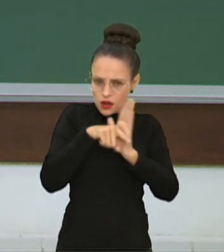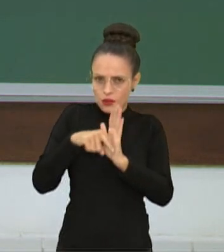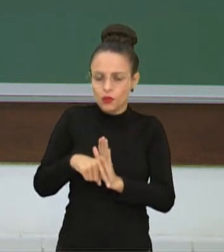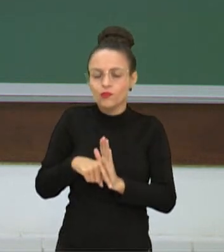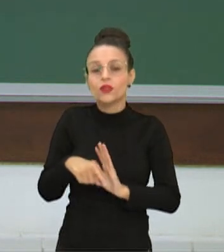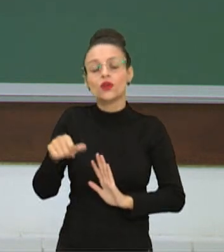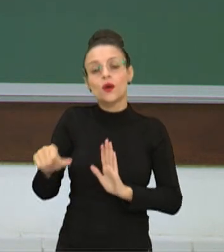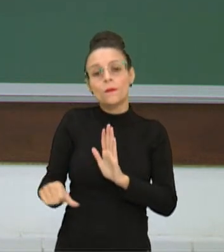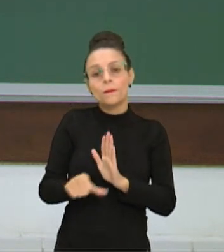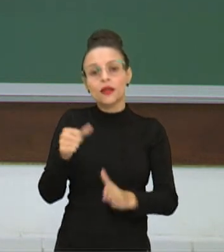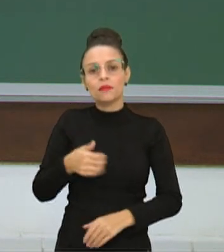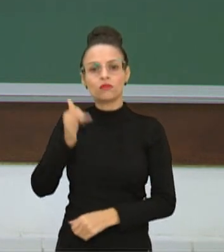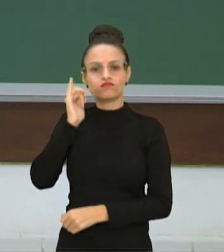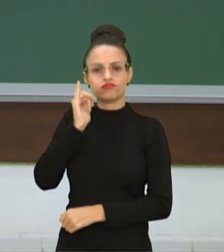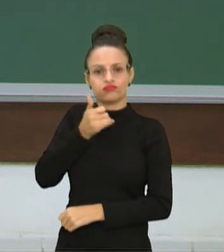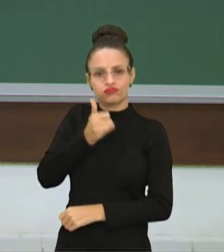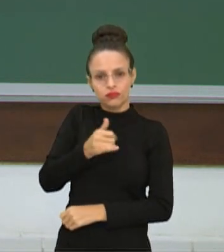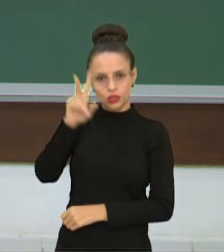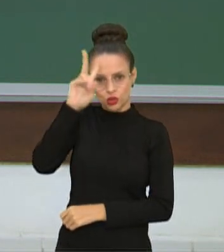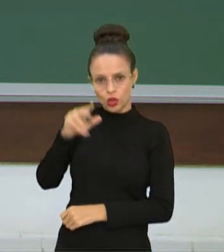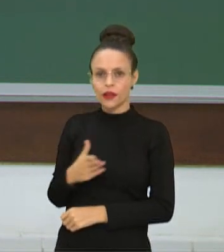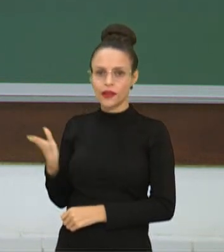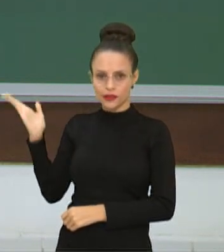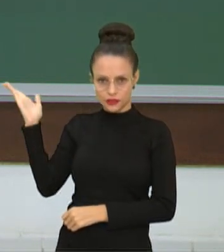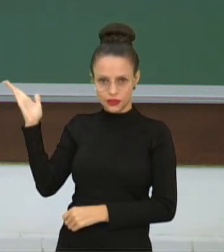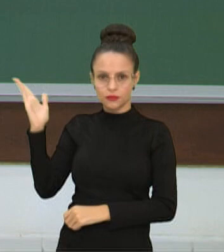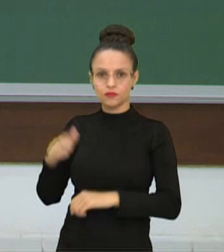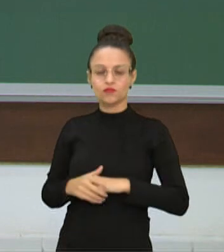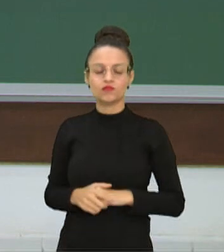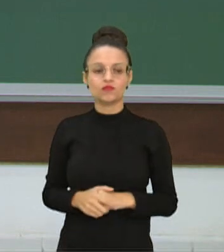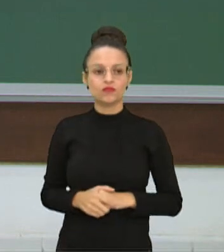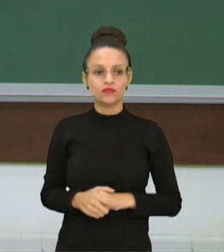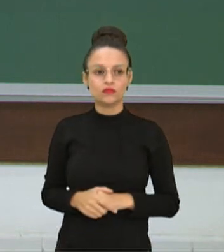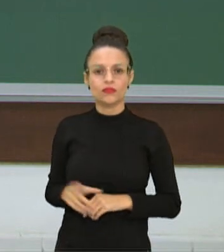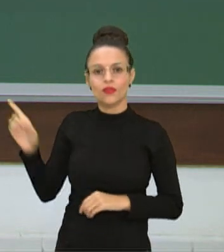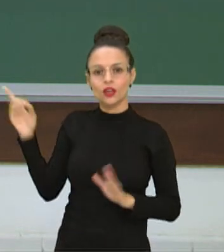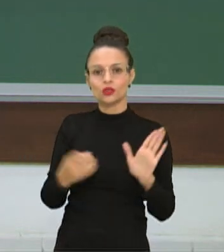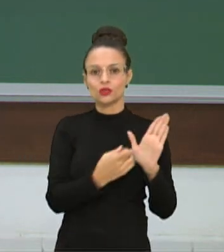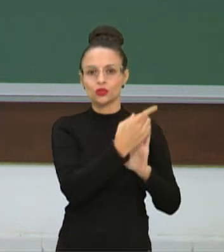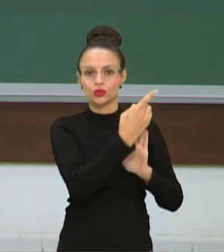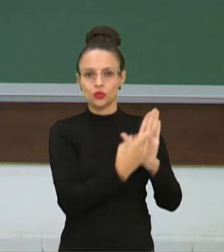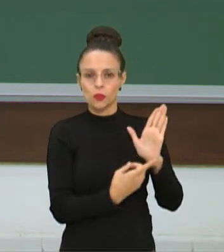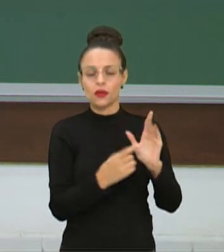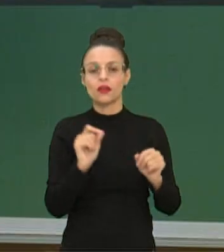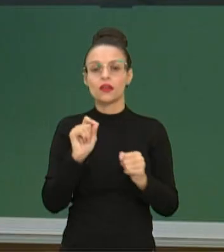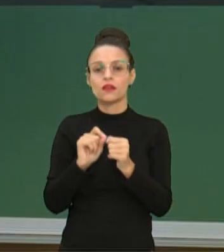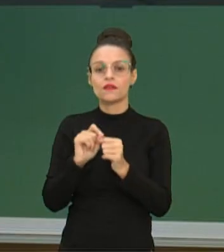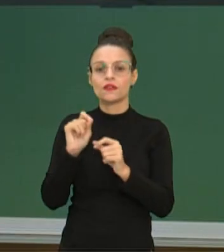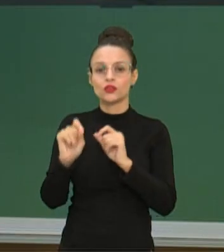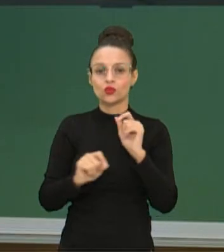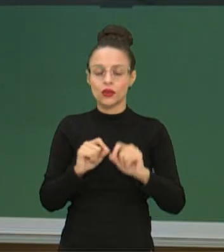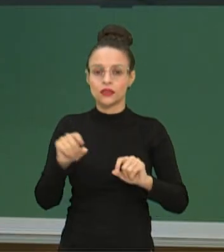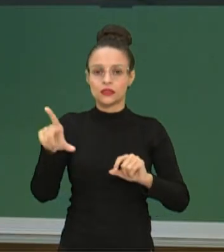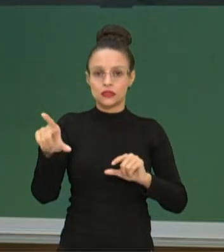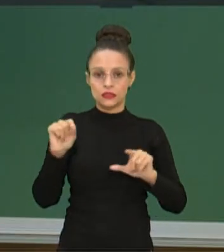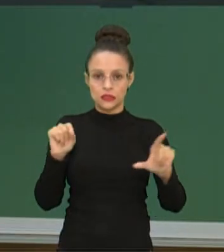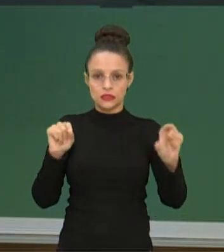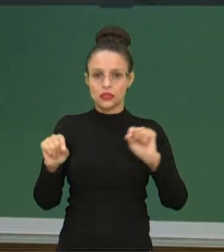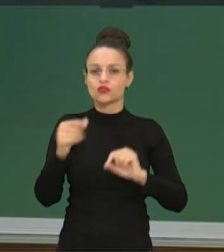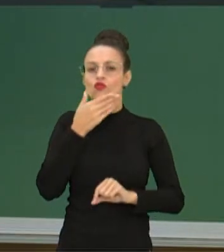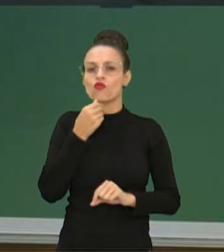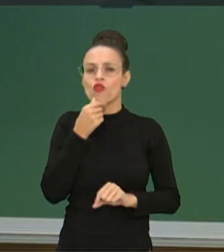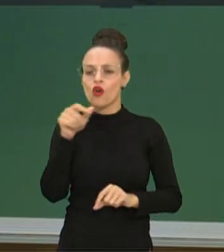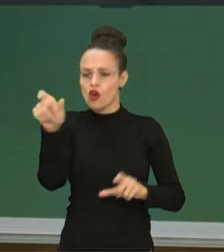tem relato na nossa história foi esse, tá? E aí, esse é o documento, né? O que ele fez? Ele selecionou homens